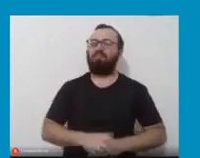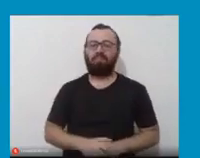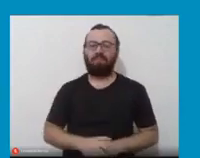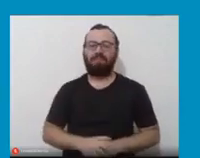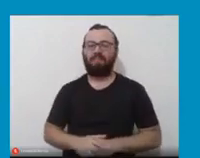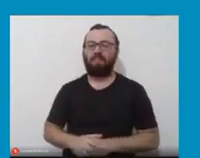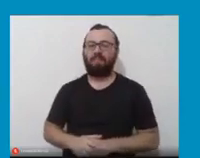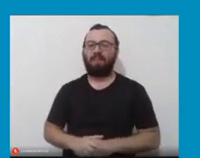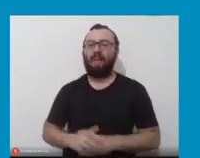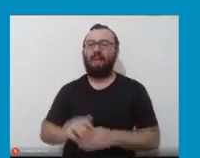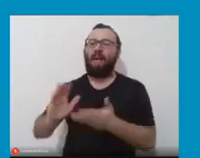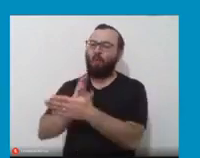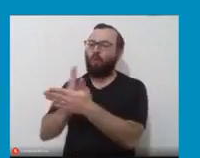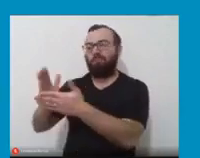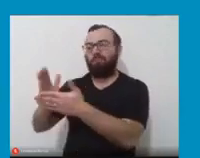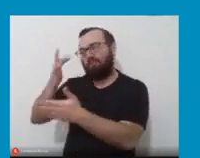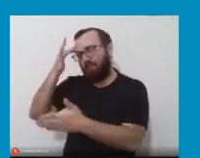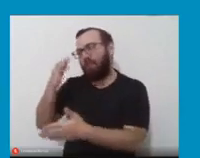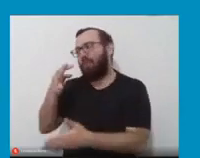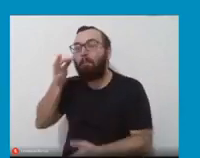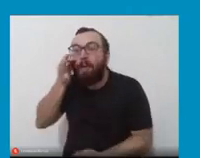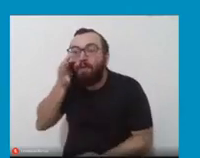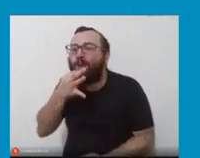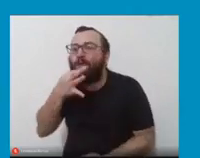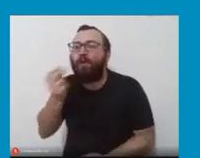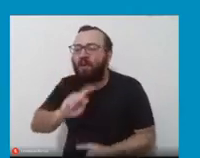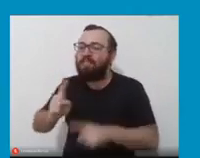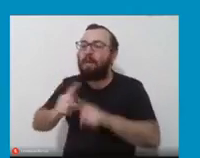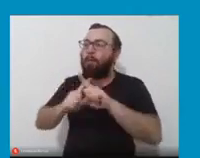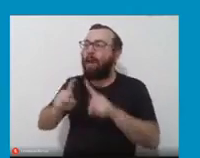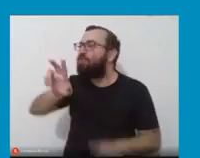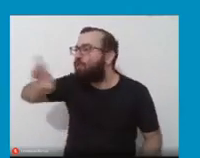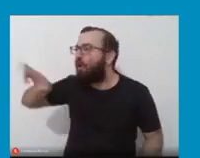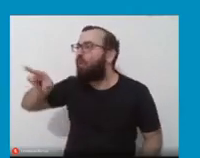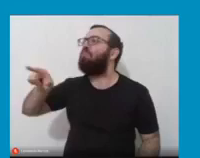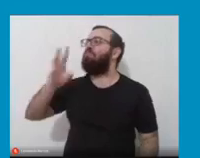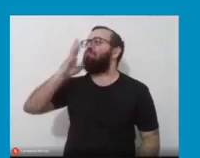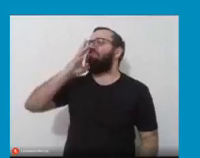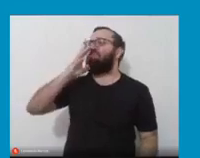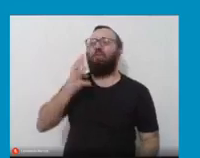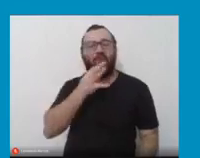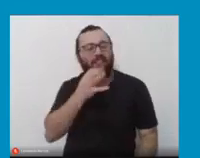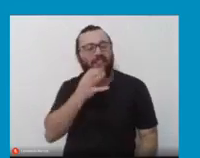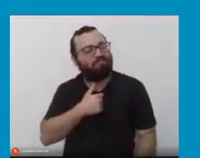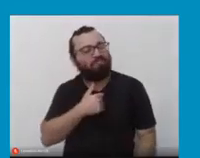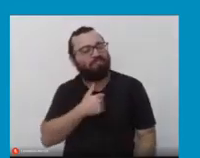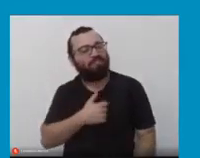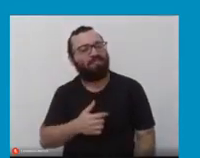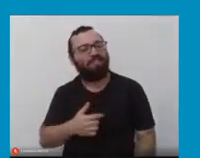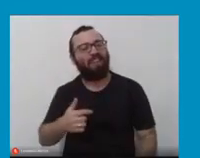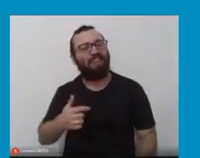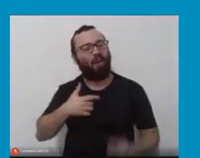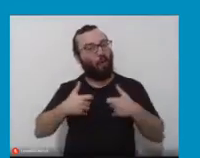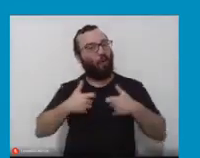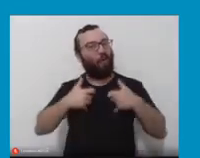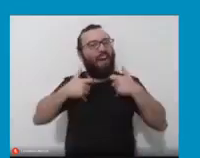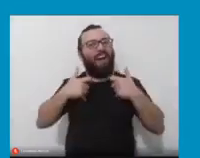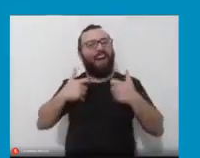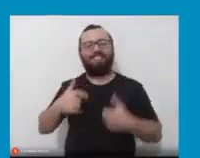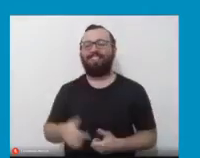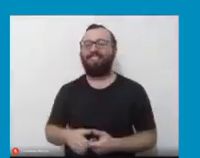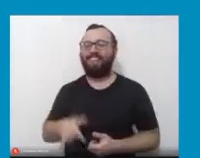algumas que eu conheço, outras que eu não conheço pessoalmente, mas que admiro todos que estão aqui. Então, fiquei muito honrado desse